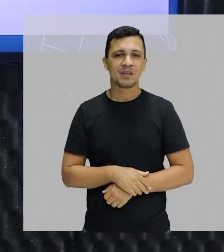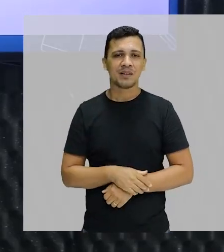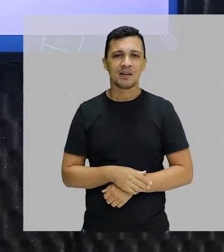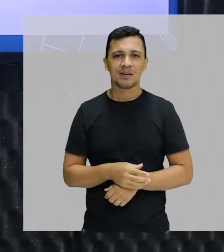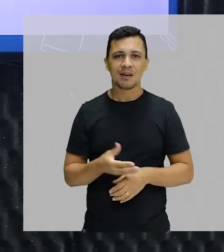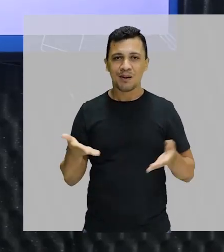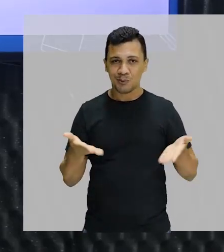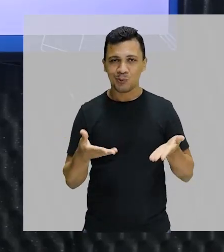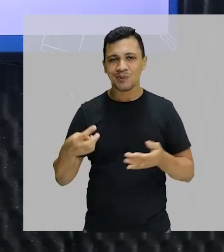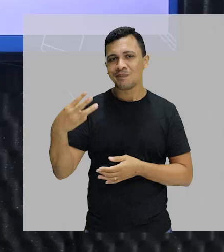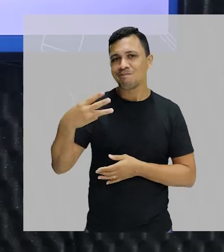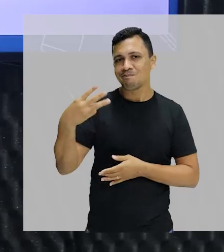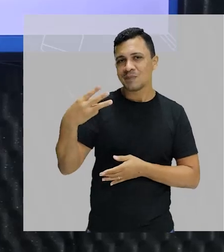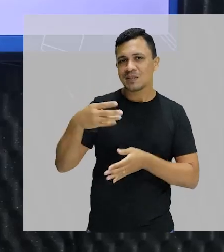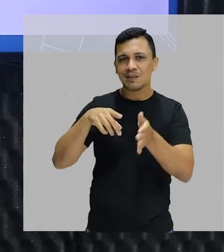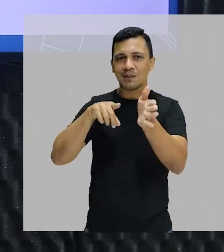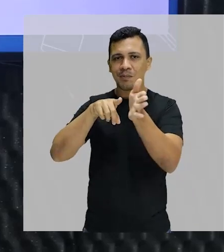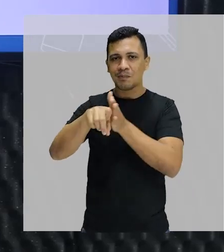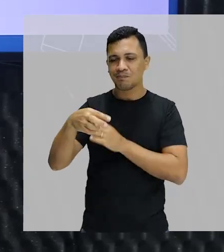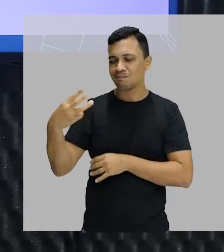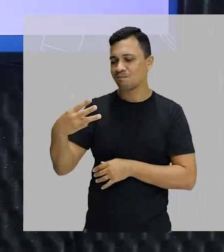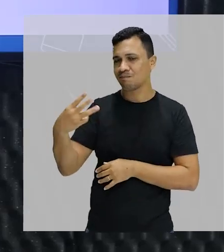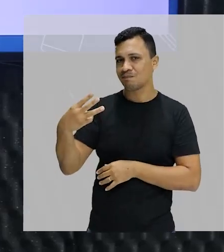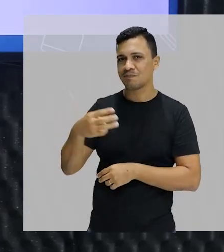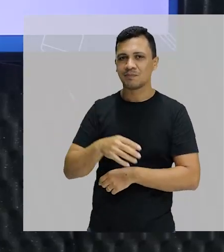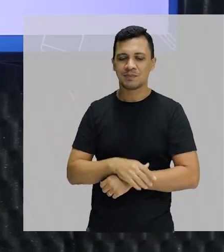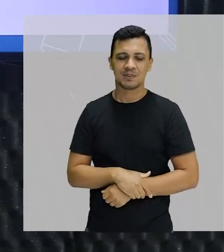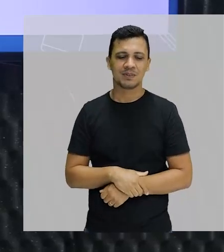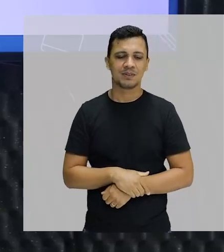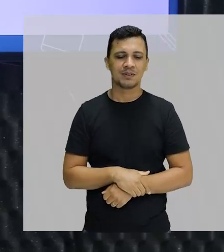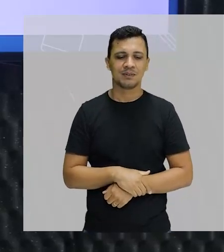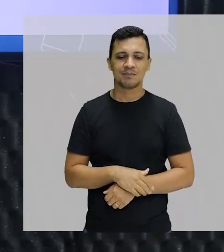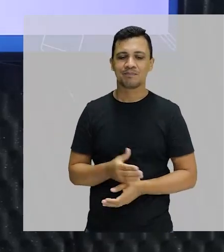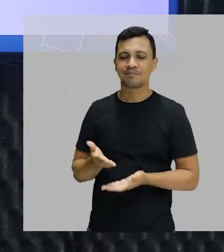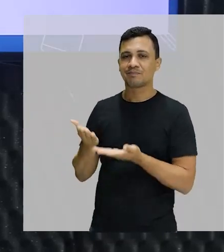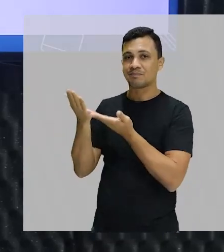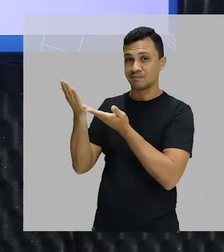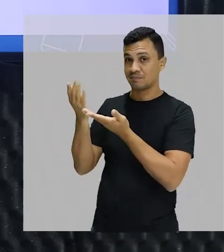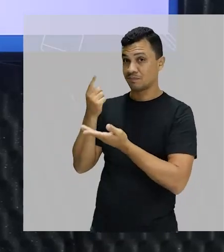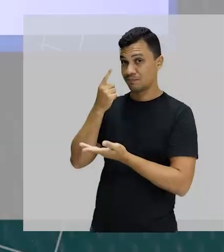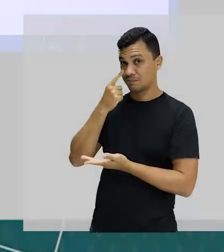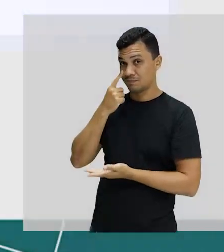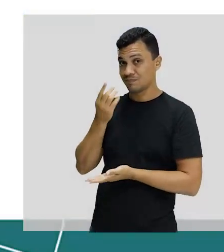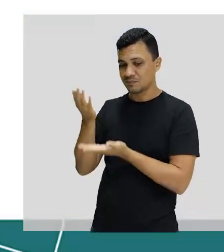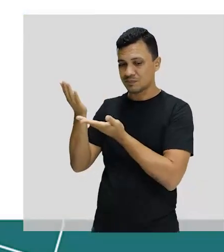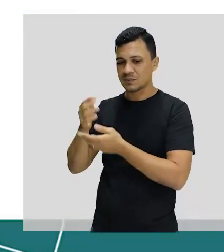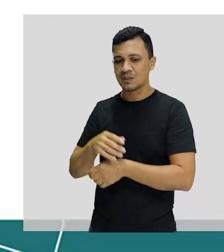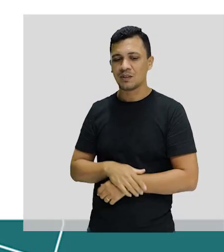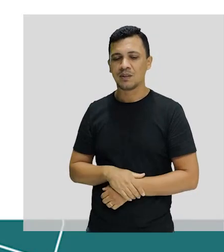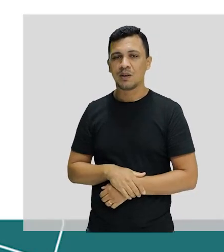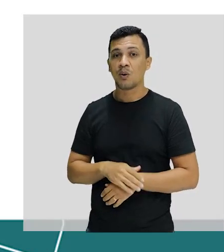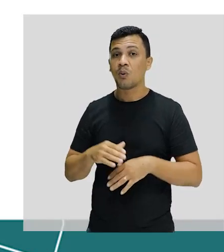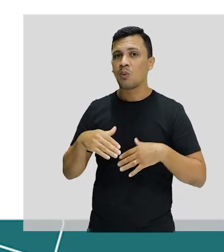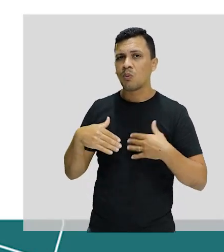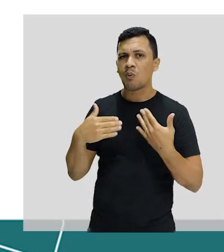terceira questão. Na terceira questão, o enunciado é esse aqui. Acompanha comigo, ó. Qual é